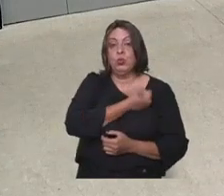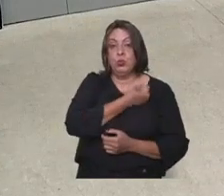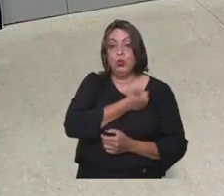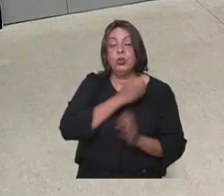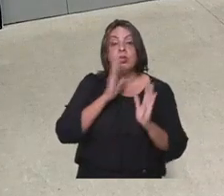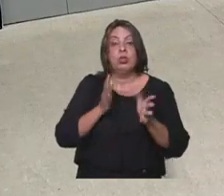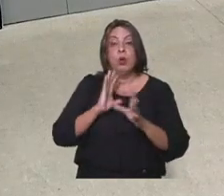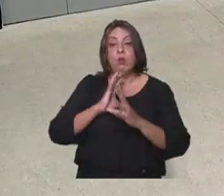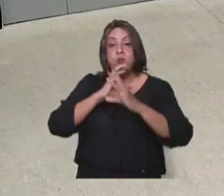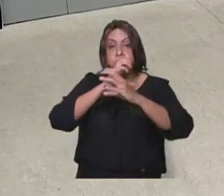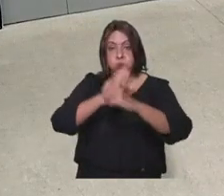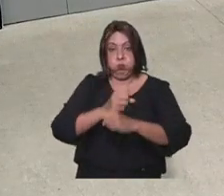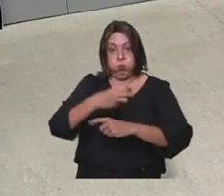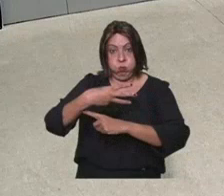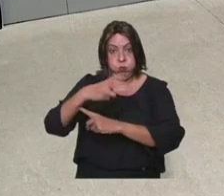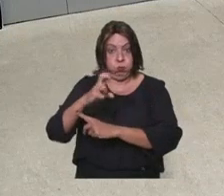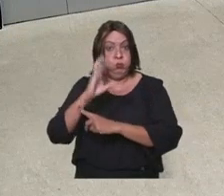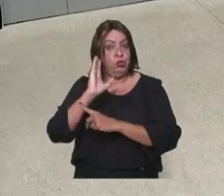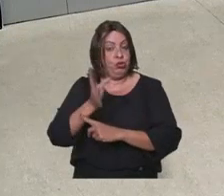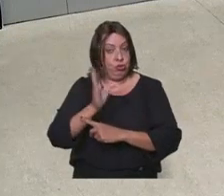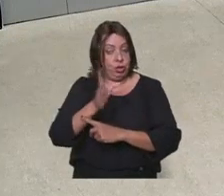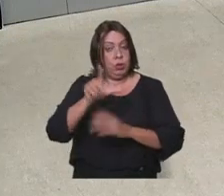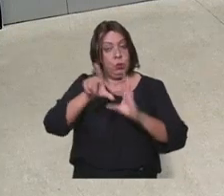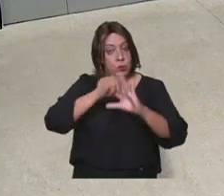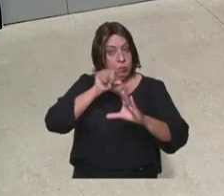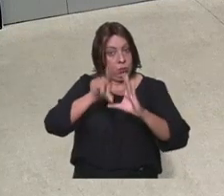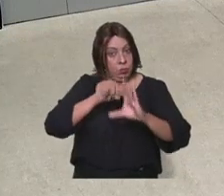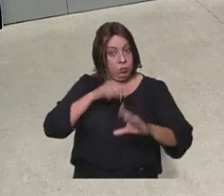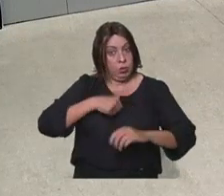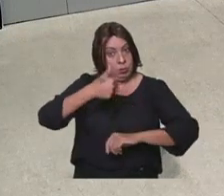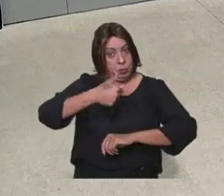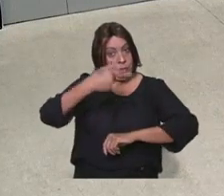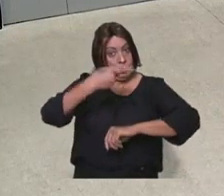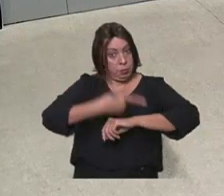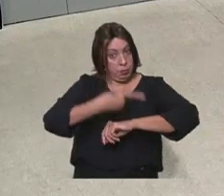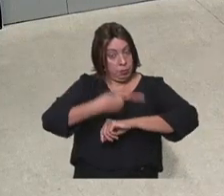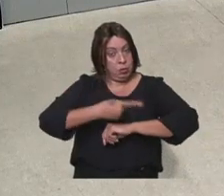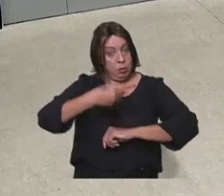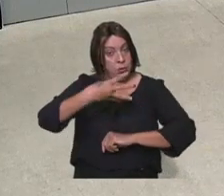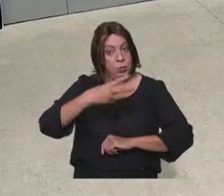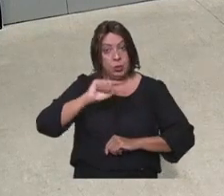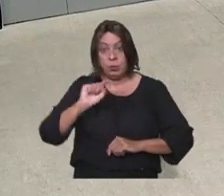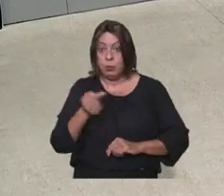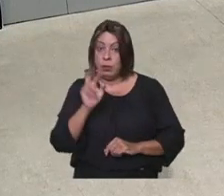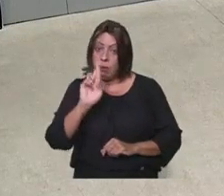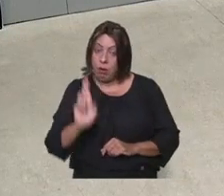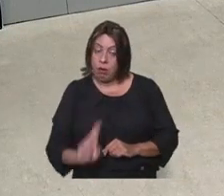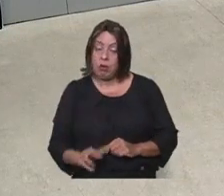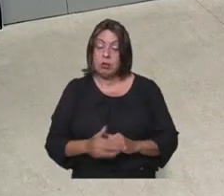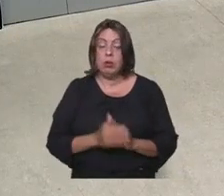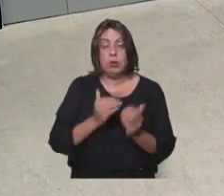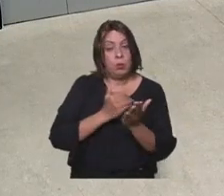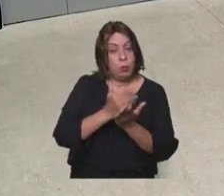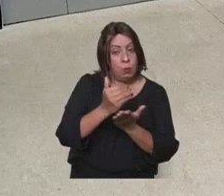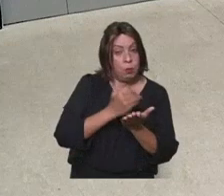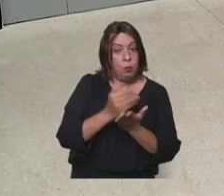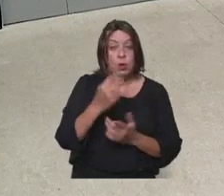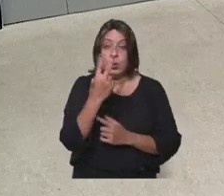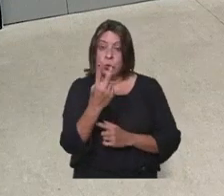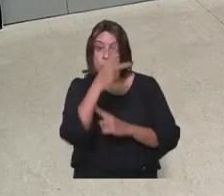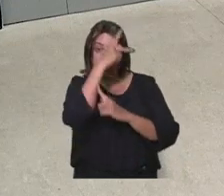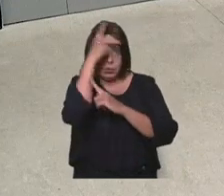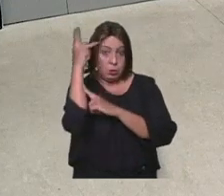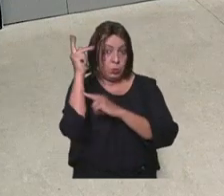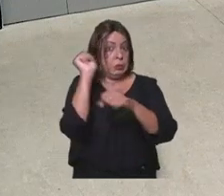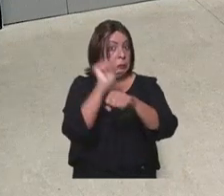já são 35 bolas sorteadas, o nosso primeiro prêmio de 4 mil reais, já começa com a disputa, dois